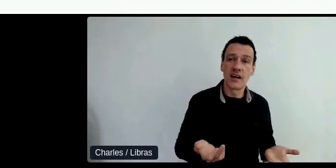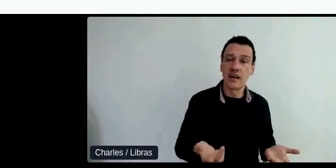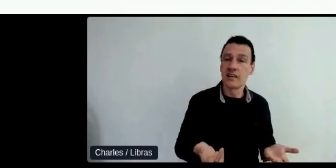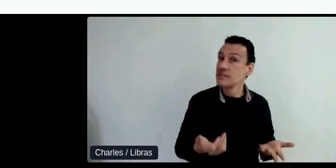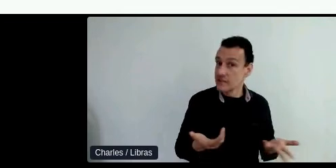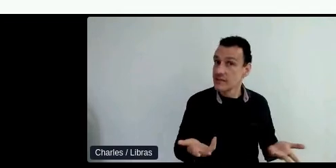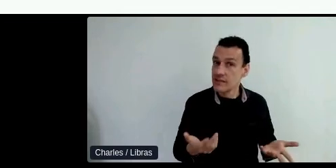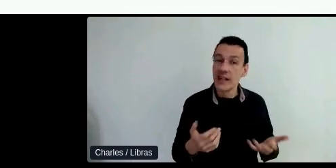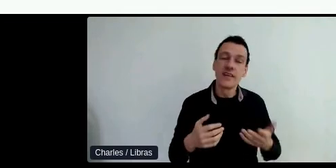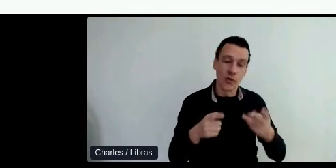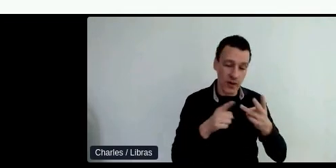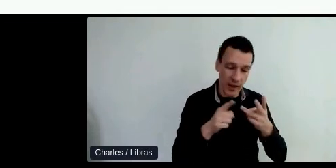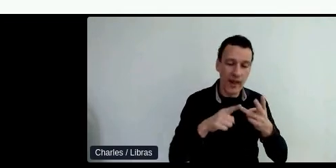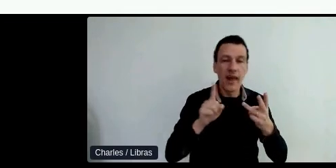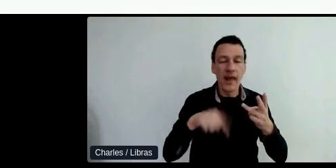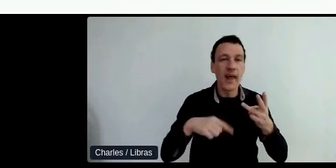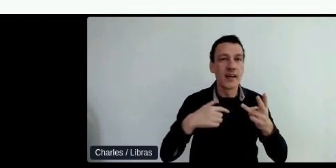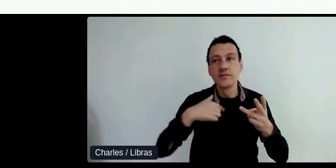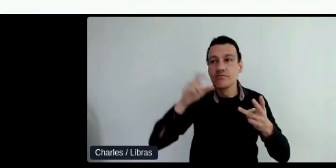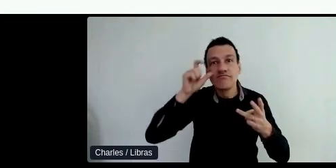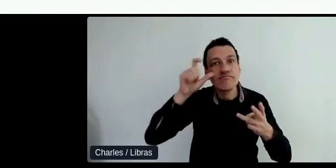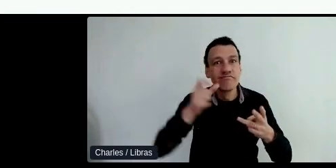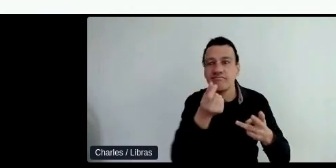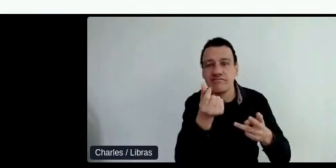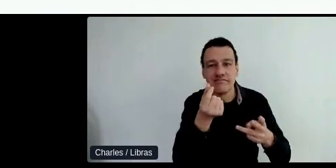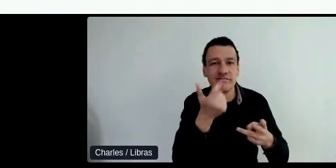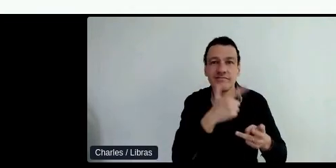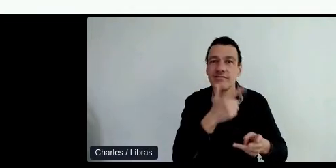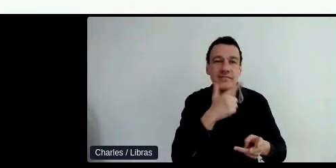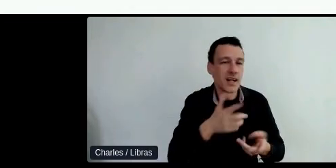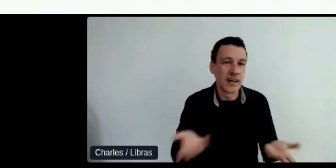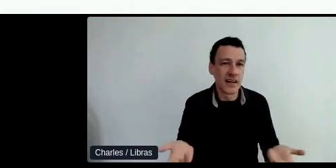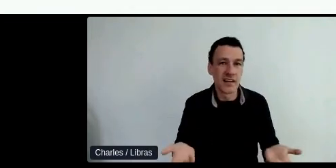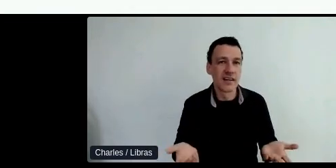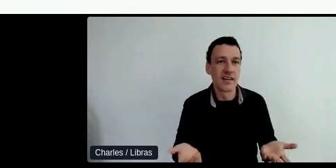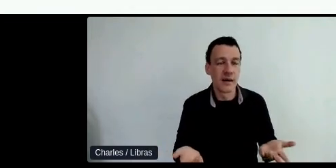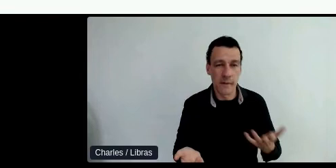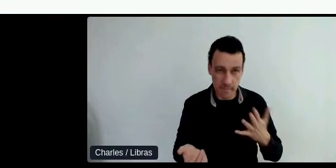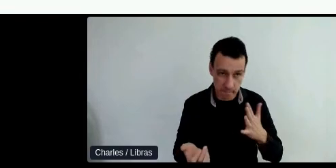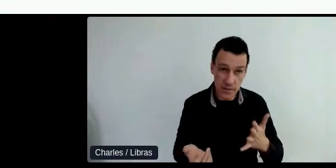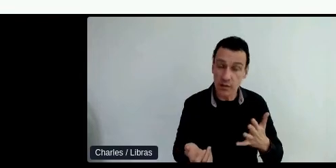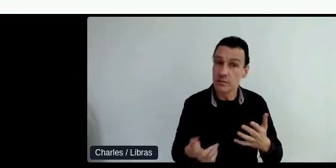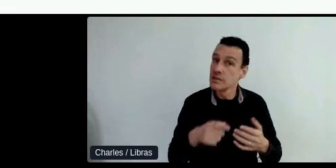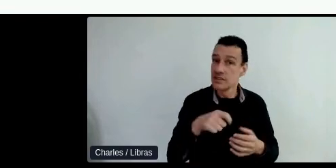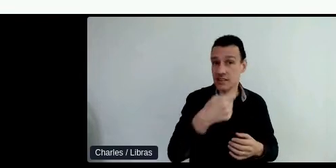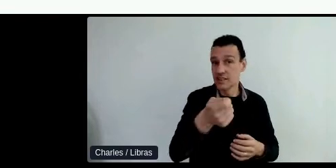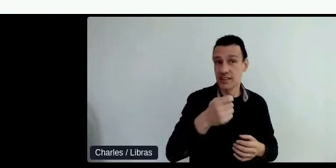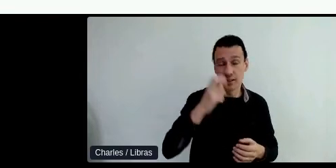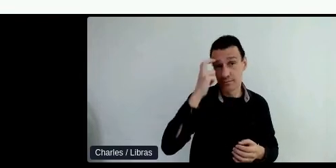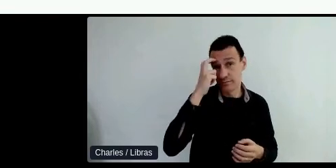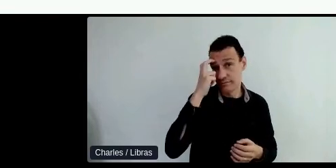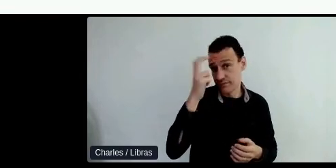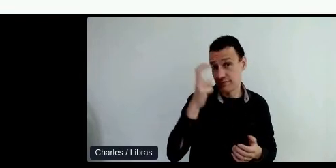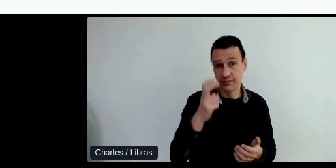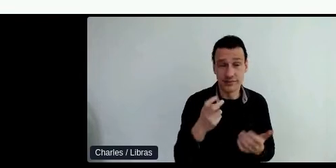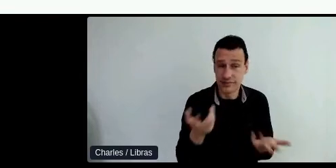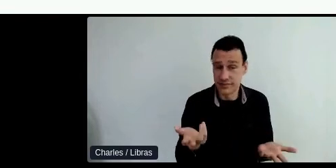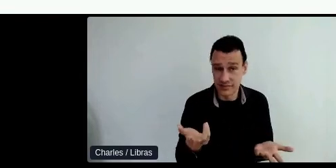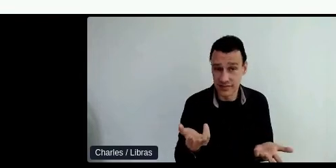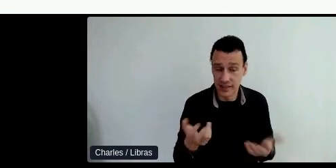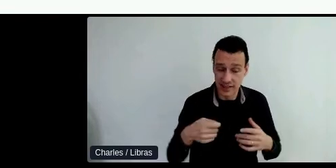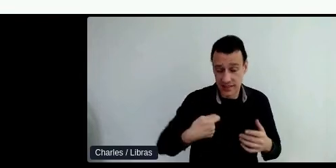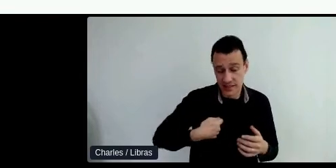buscado uma forma para eles atenderem. Então, passa a ser de forma inteligente eu oferecer acessibilidade